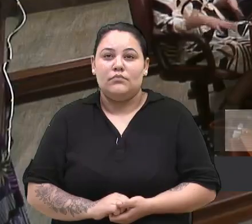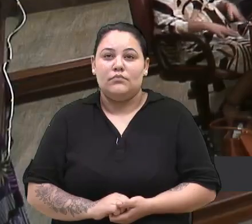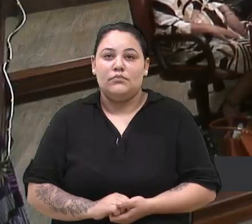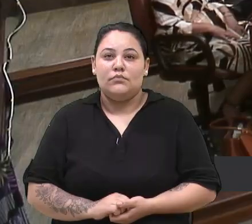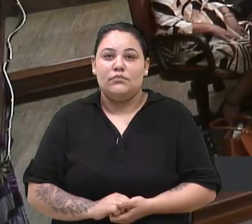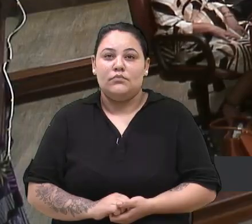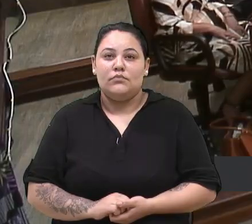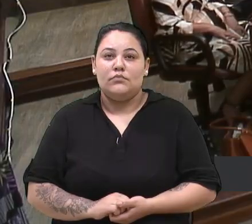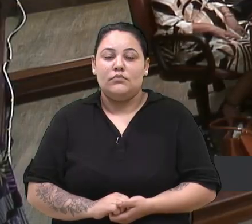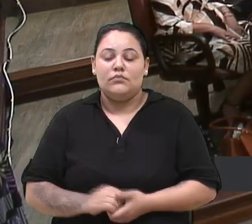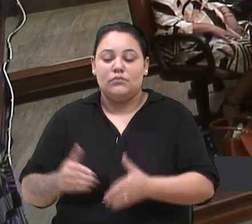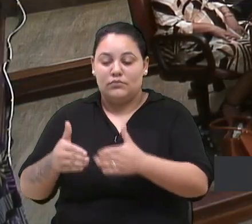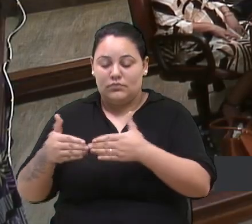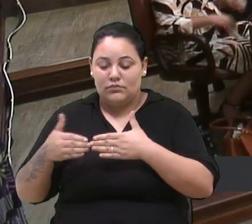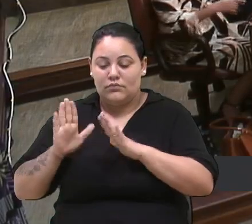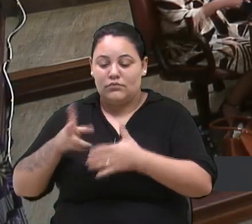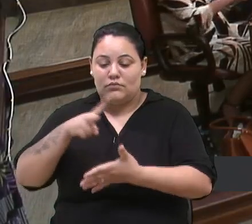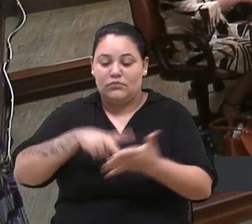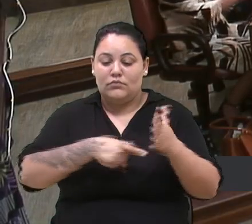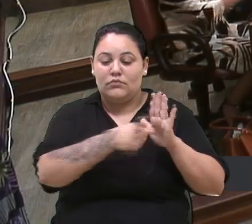Peço dispensa da leitura, senhor presidente.